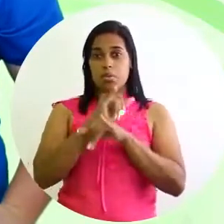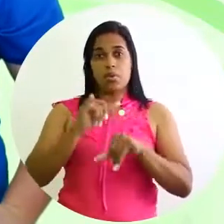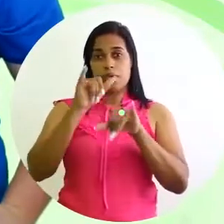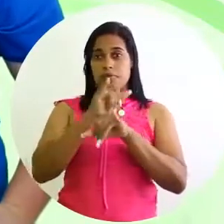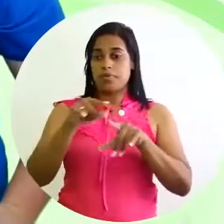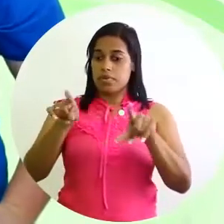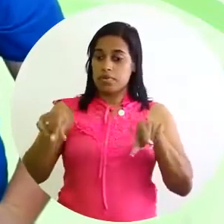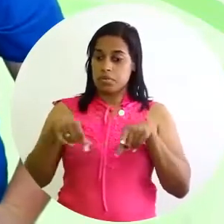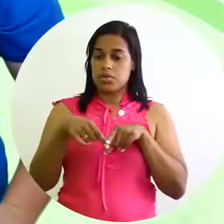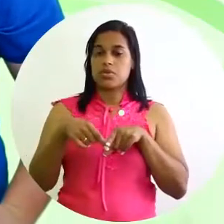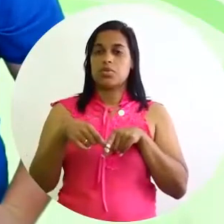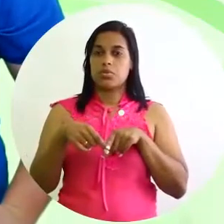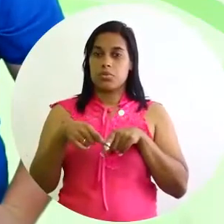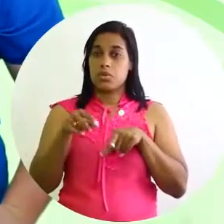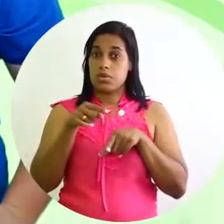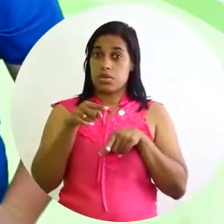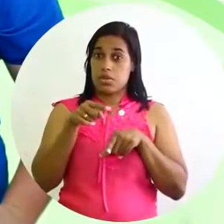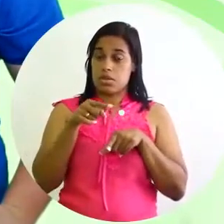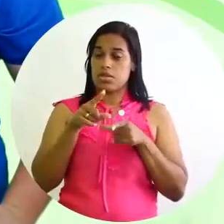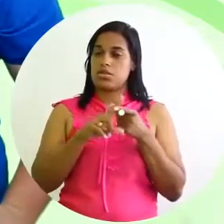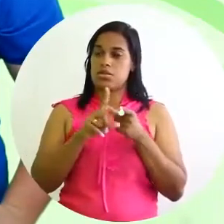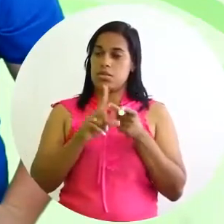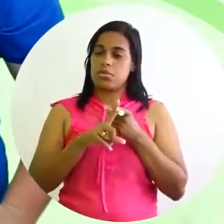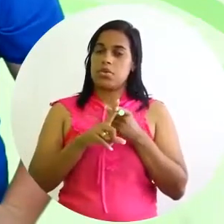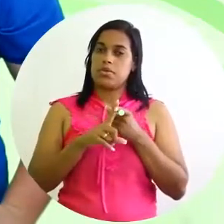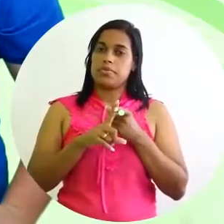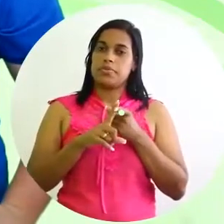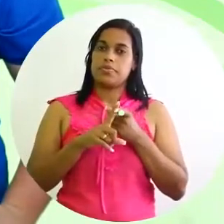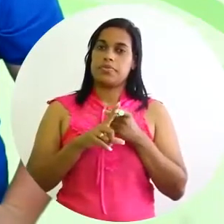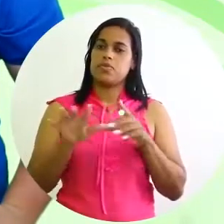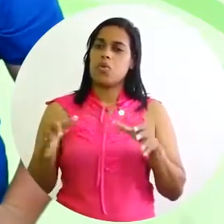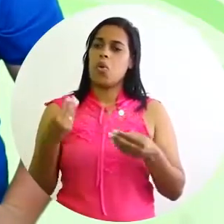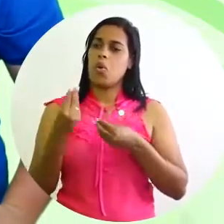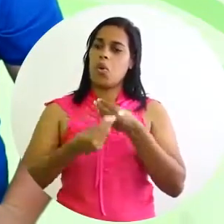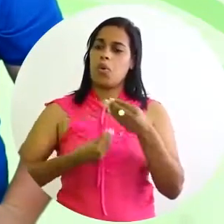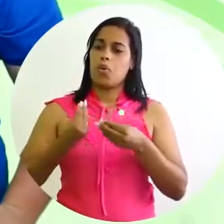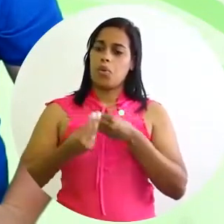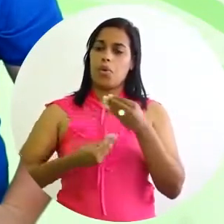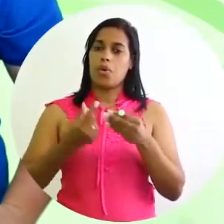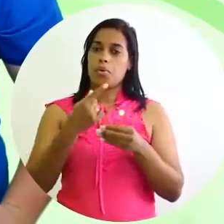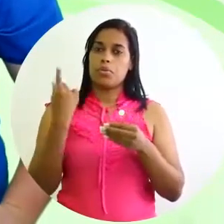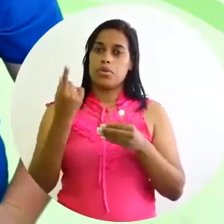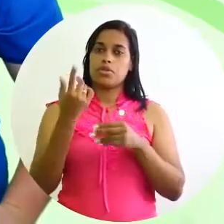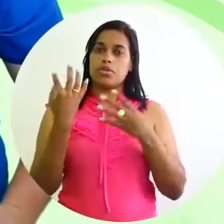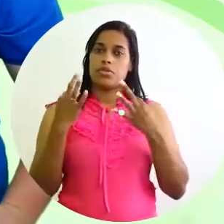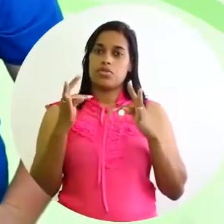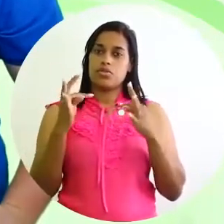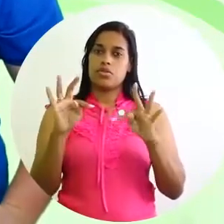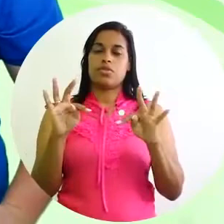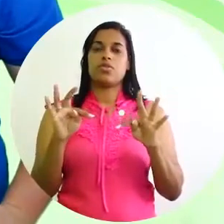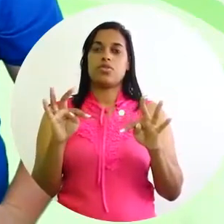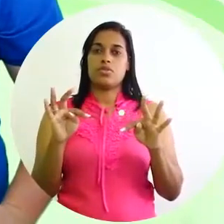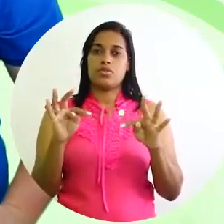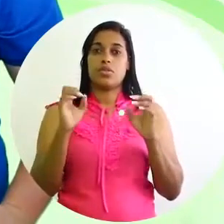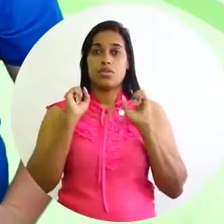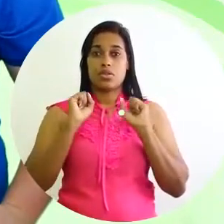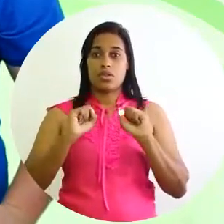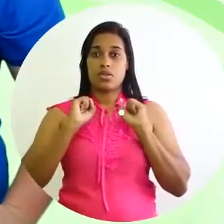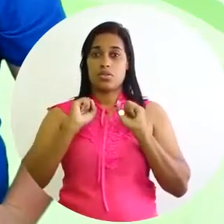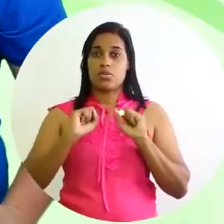algum aviso para a turma. Então, nesse caso, de que forma essas tecnologias